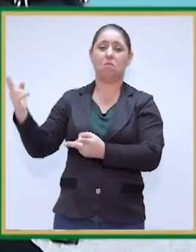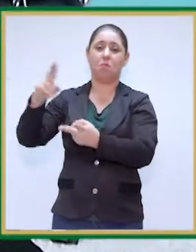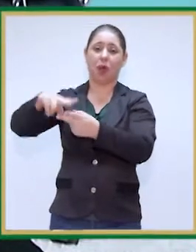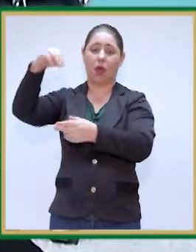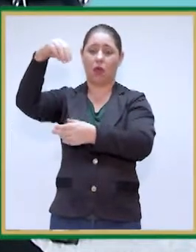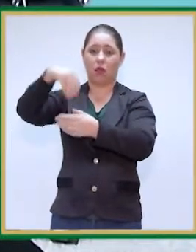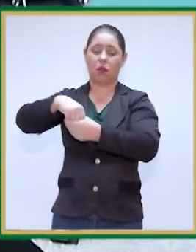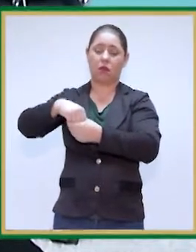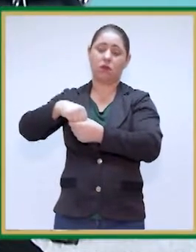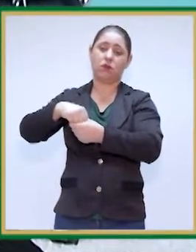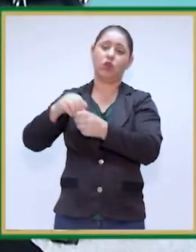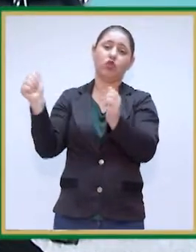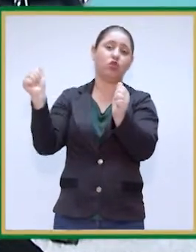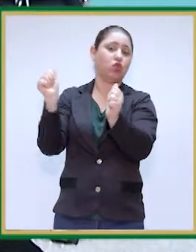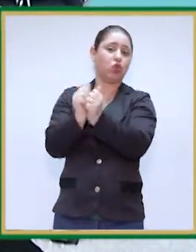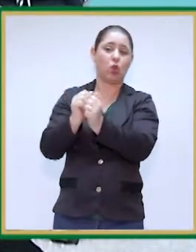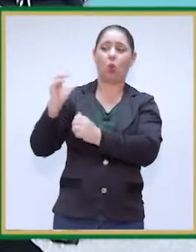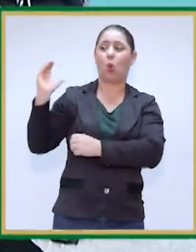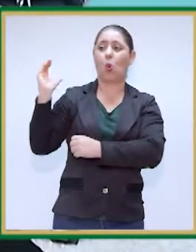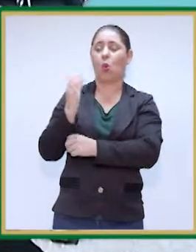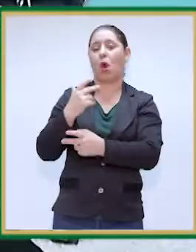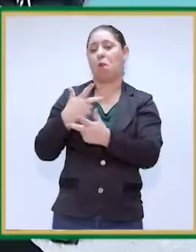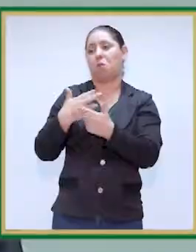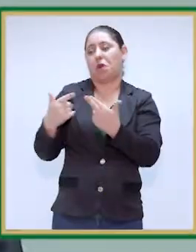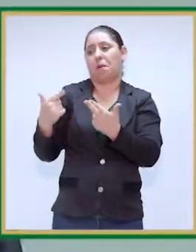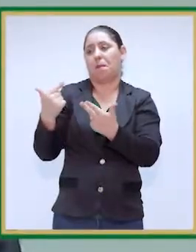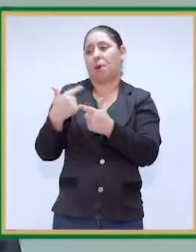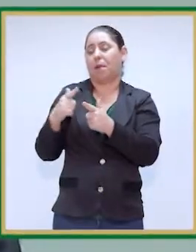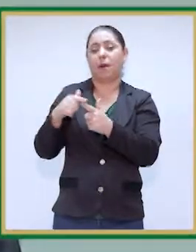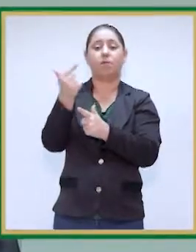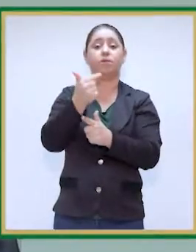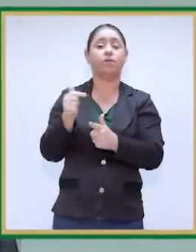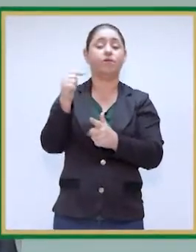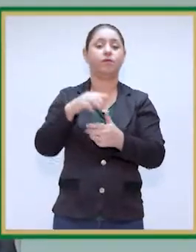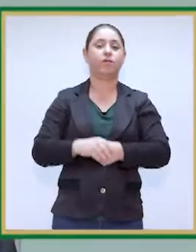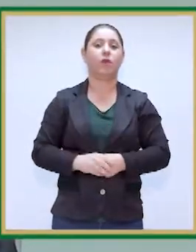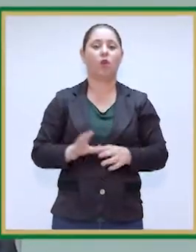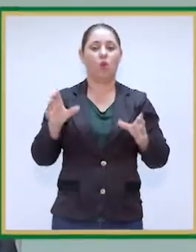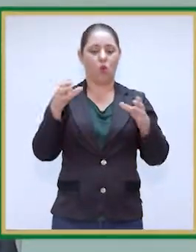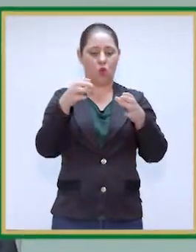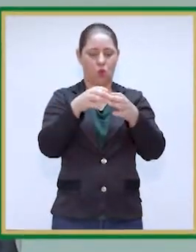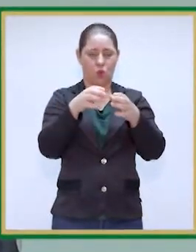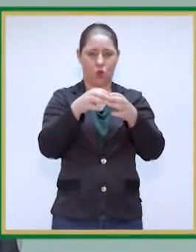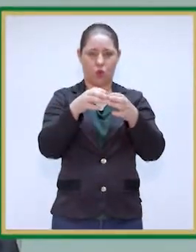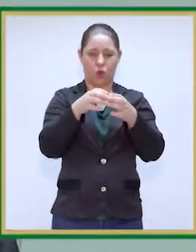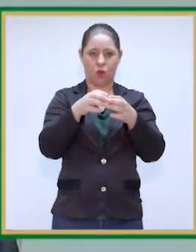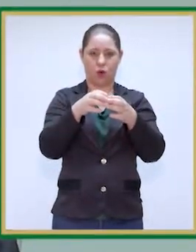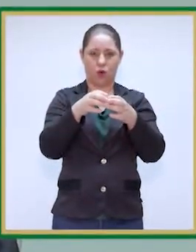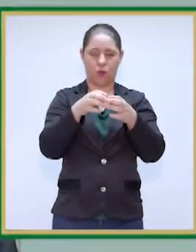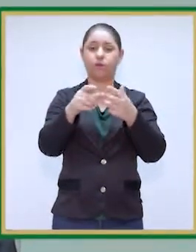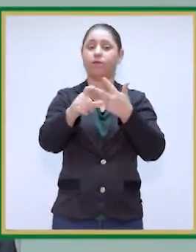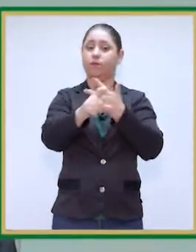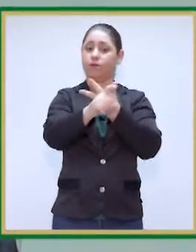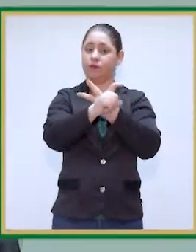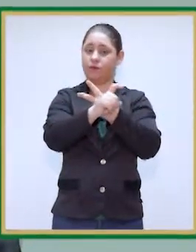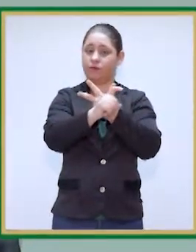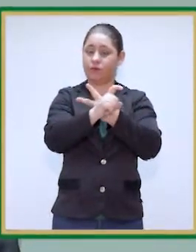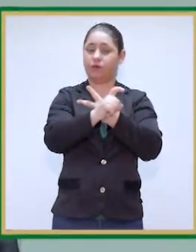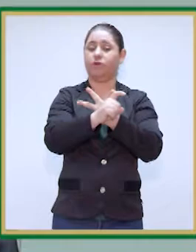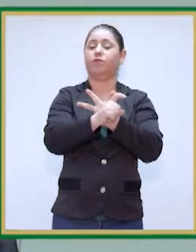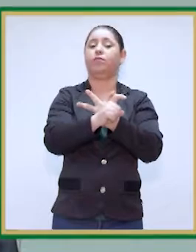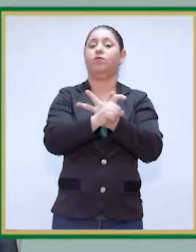cumprindo medida de segurança em ambiente prisional. Um grupo formado pelo Poder Executivo